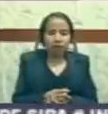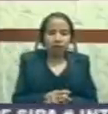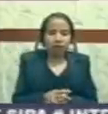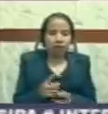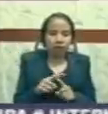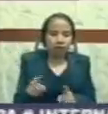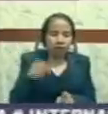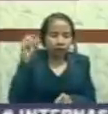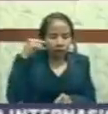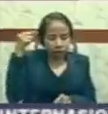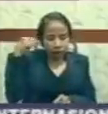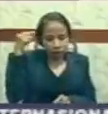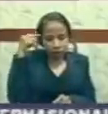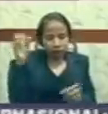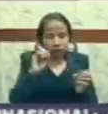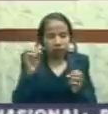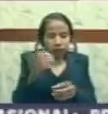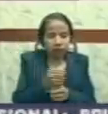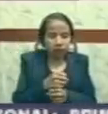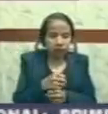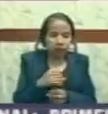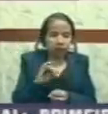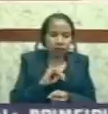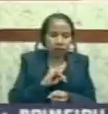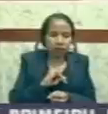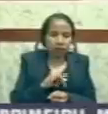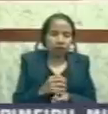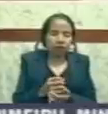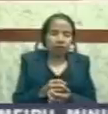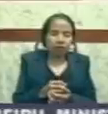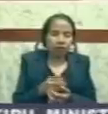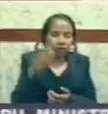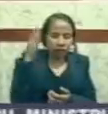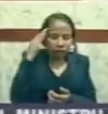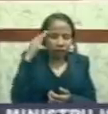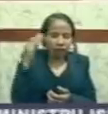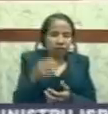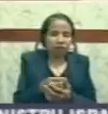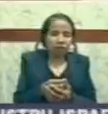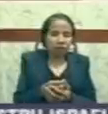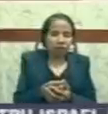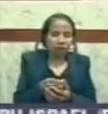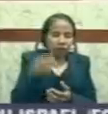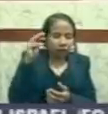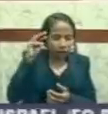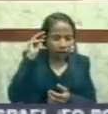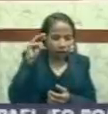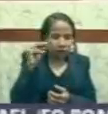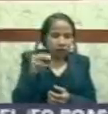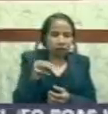Mas esse governo lá cima, ao entende a filosofia, né? Cada ministro se tem